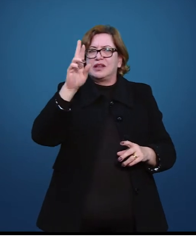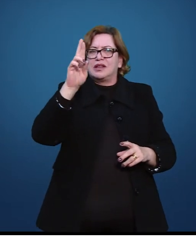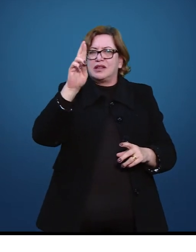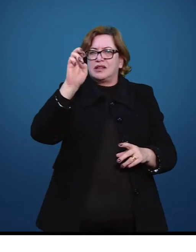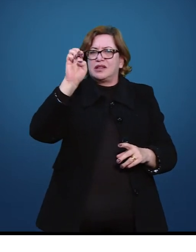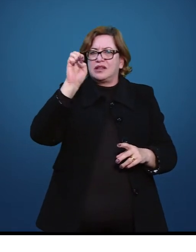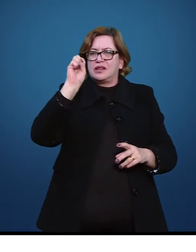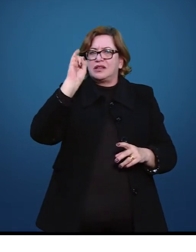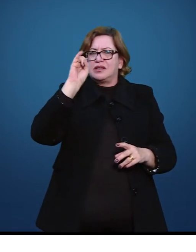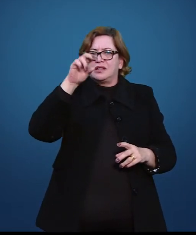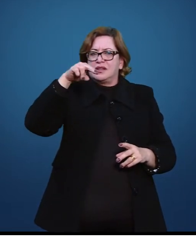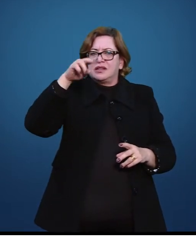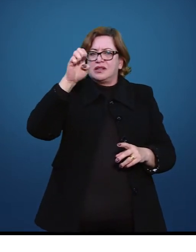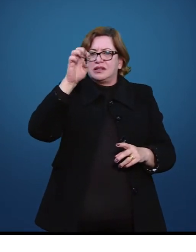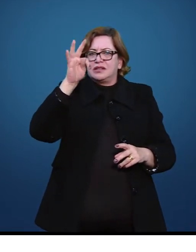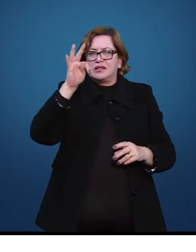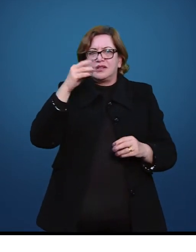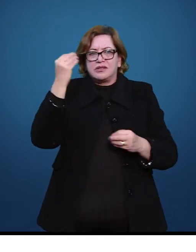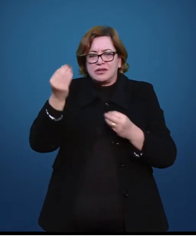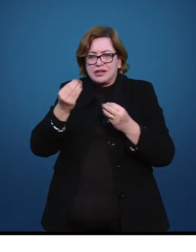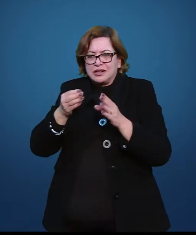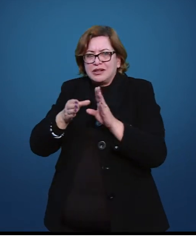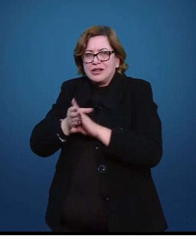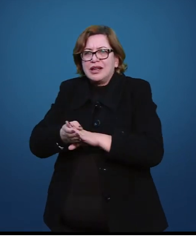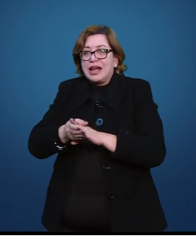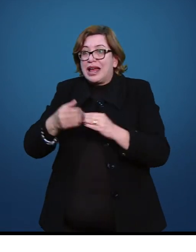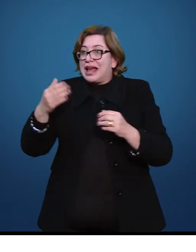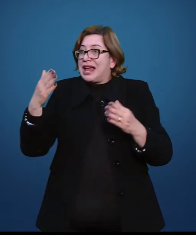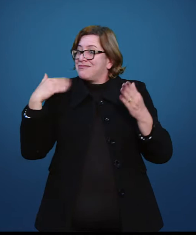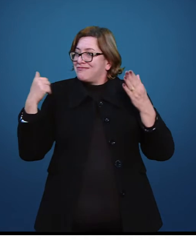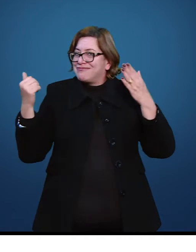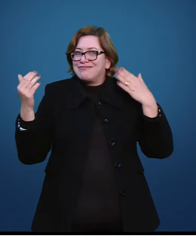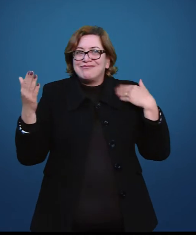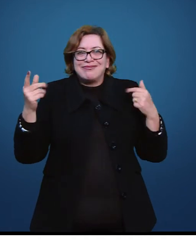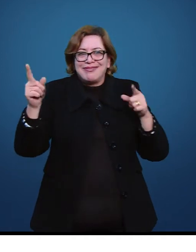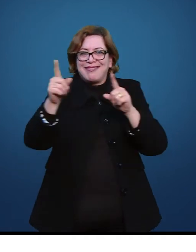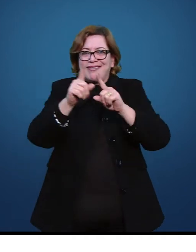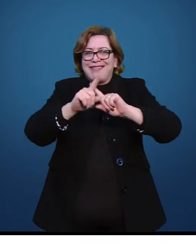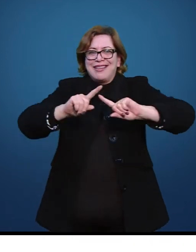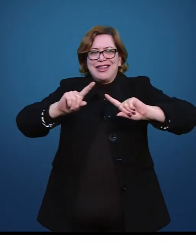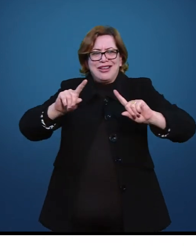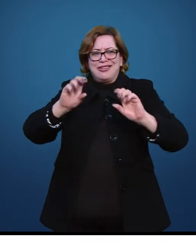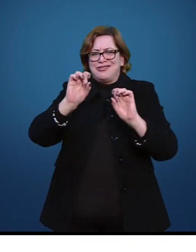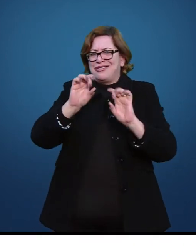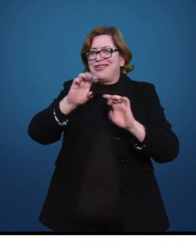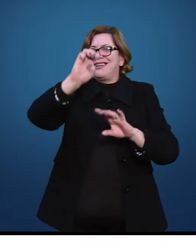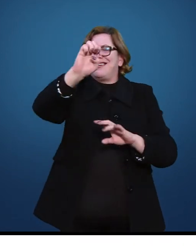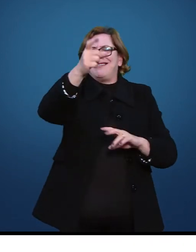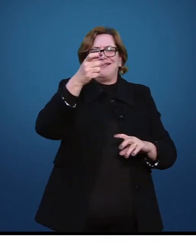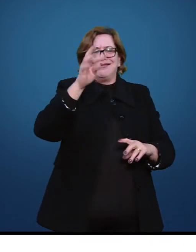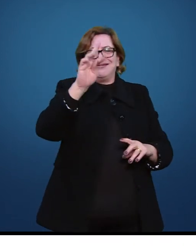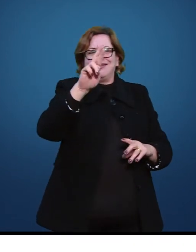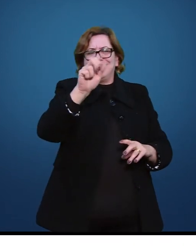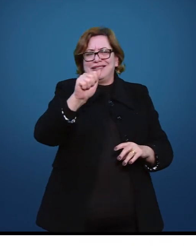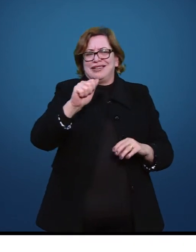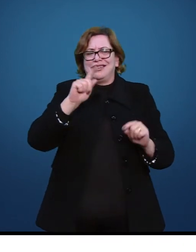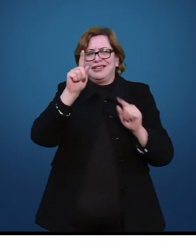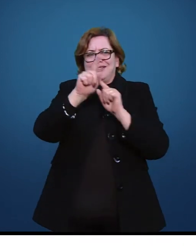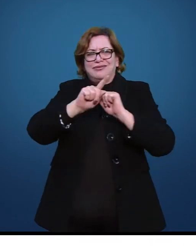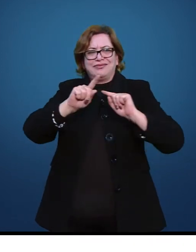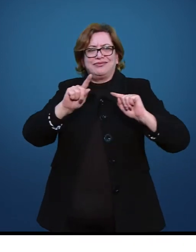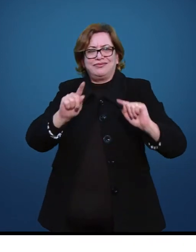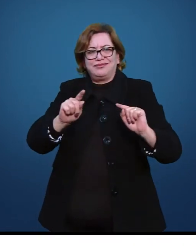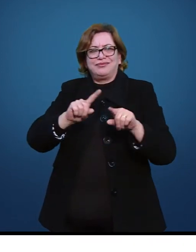perceber que quando o Freinet propõe a aula passeio, ela não é simplesmente uma atividade extra, uma atividade de campo, como a gente